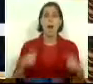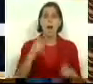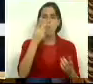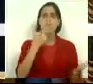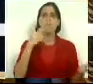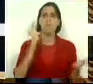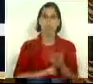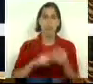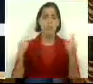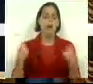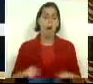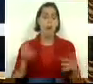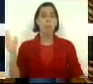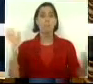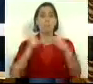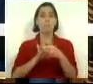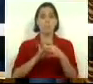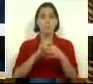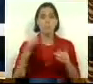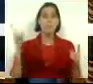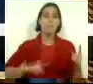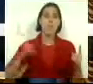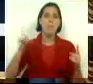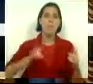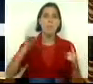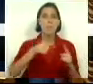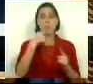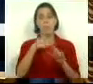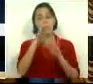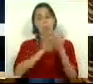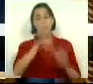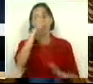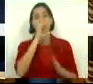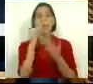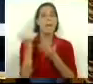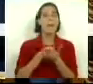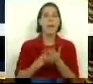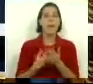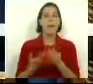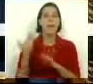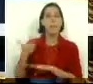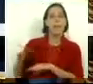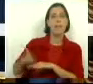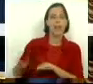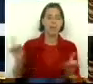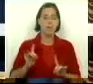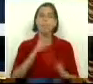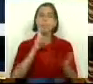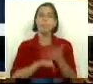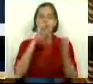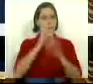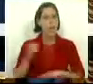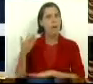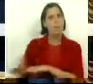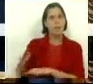um facto que vai ao encontro da expressão mais repetida do programa do Governo. Ninguém ficará para trás. E, de facto, ninguém